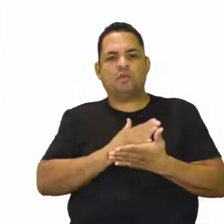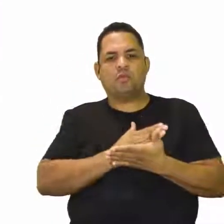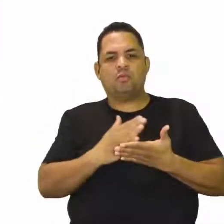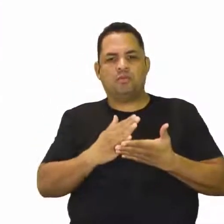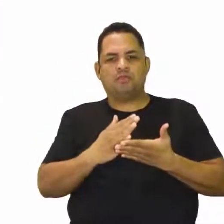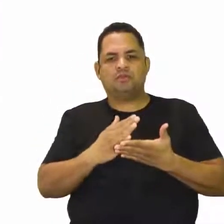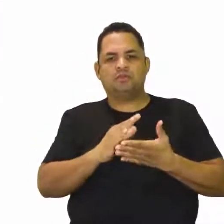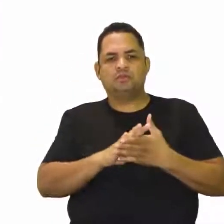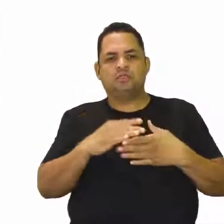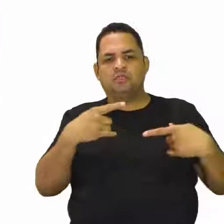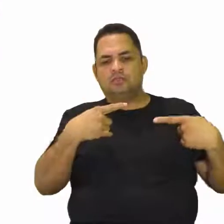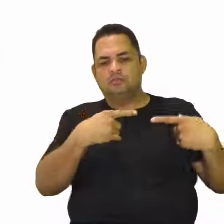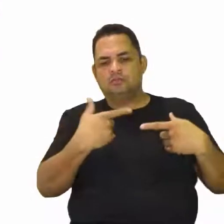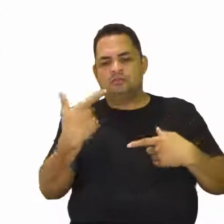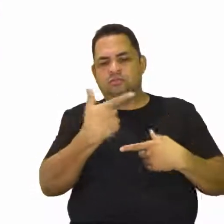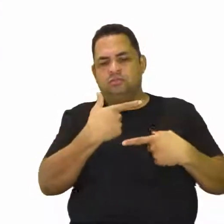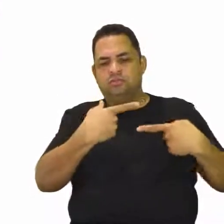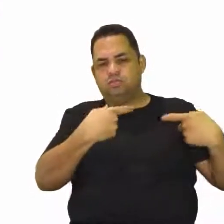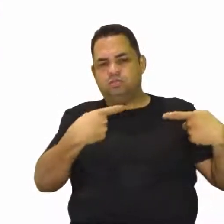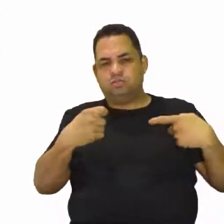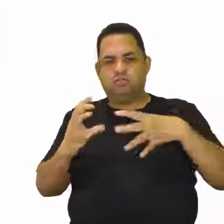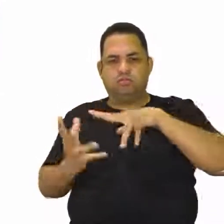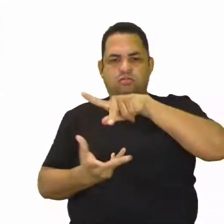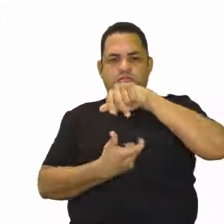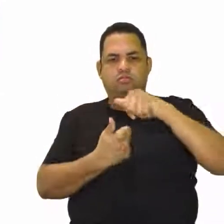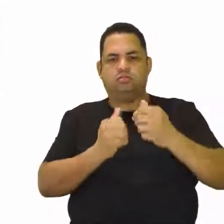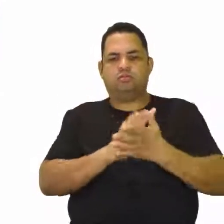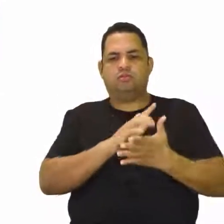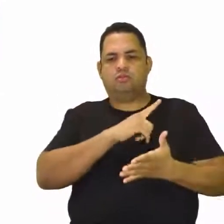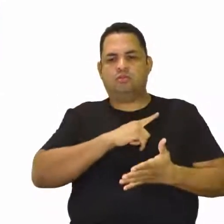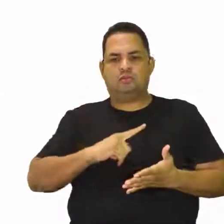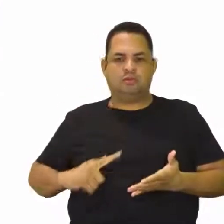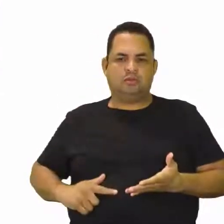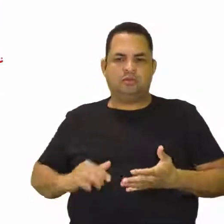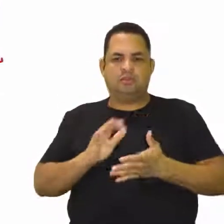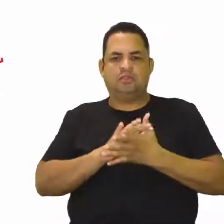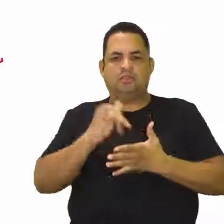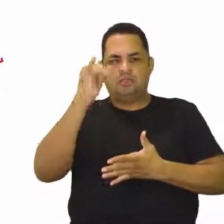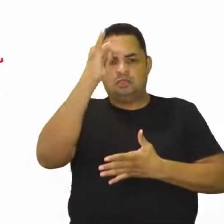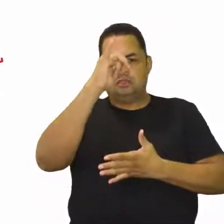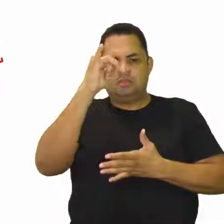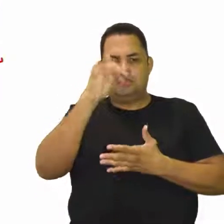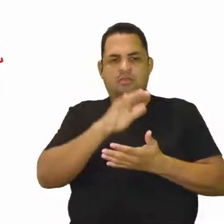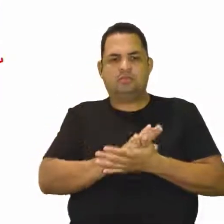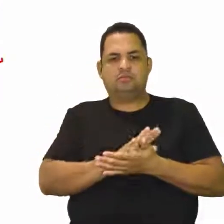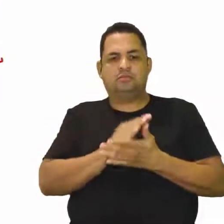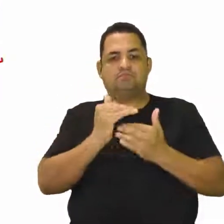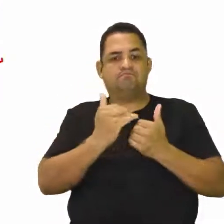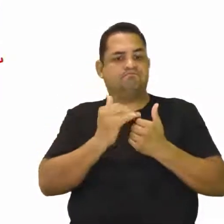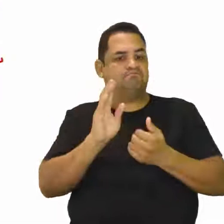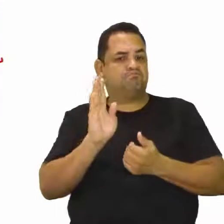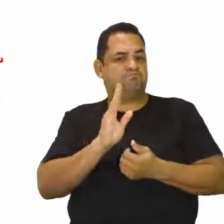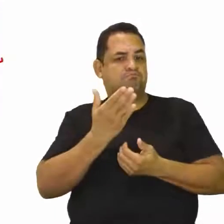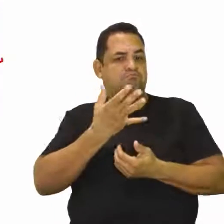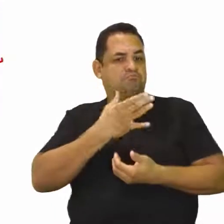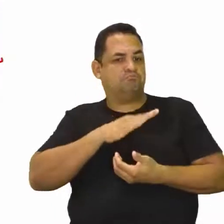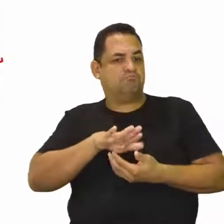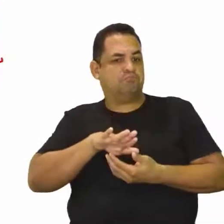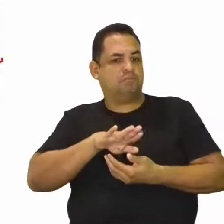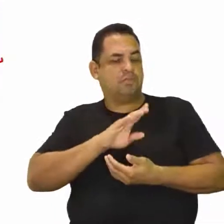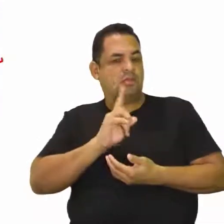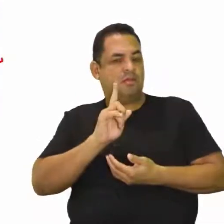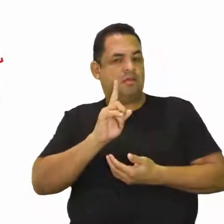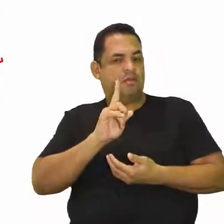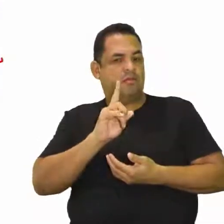sido o começo da Segunda Guerra Mundial. O governo da Itália mantinha-se, por